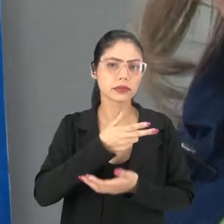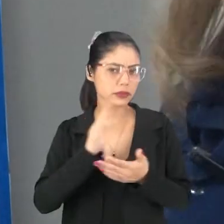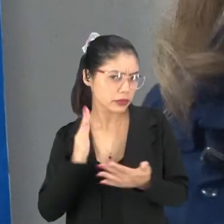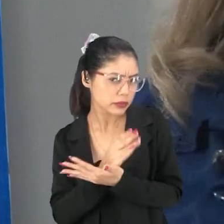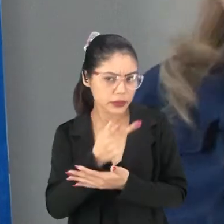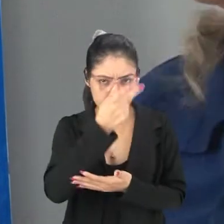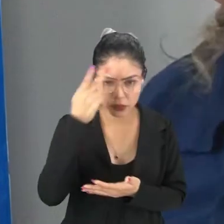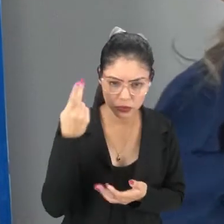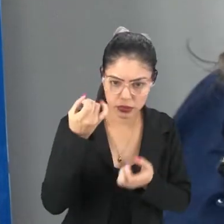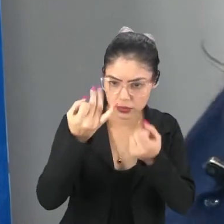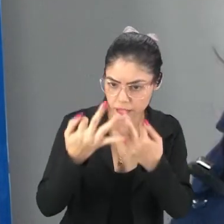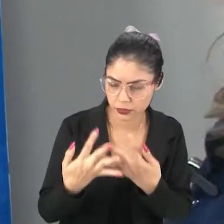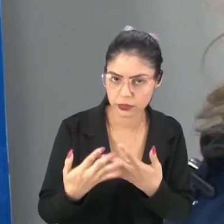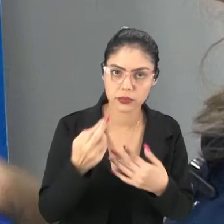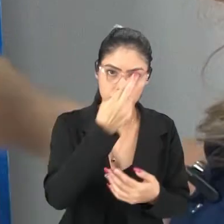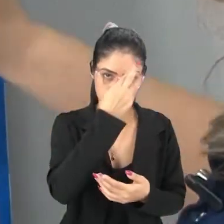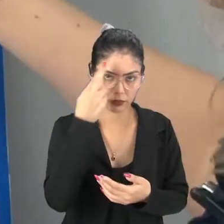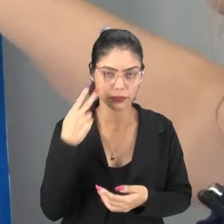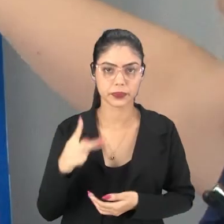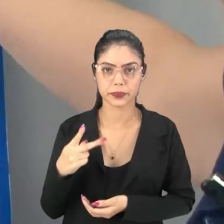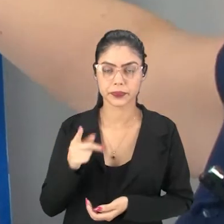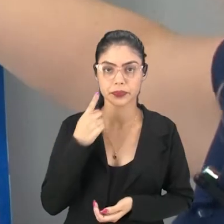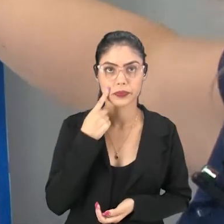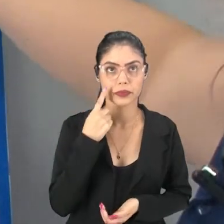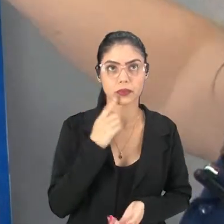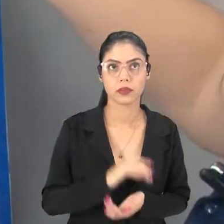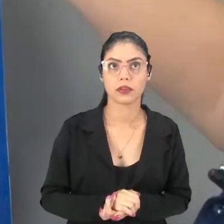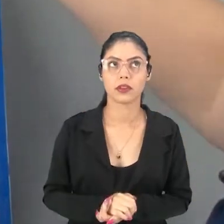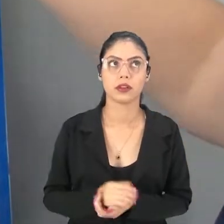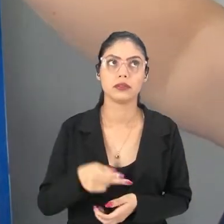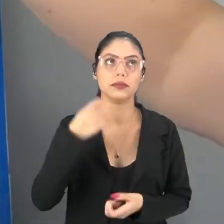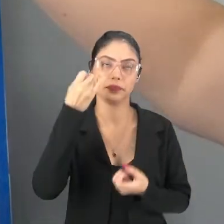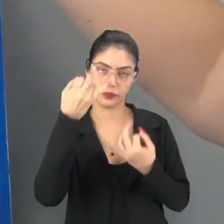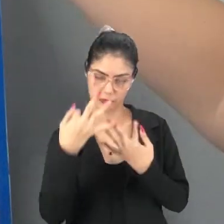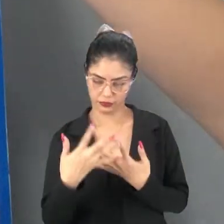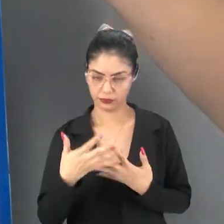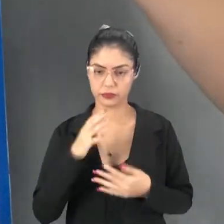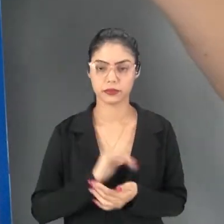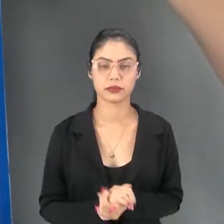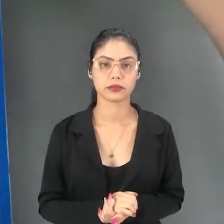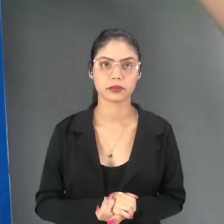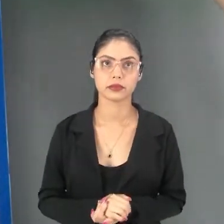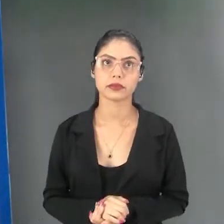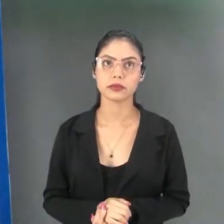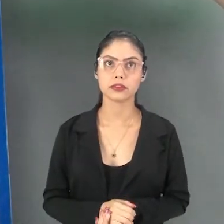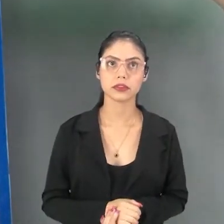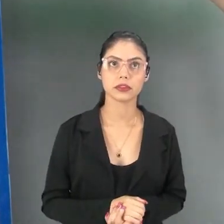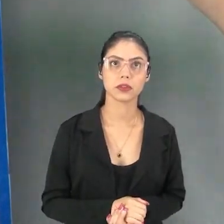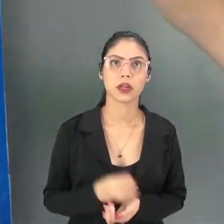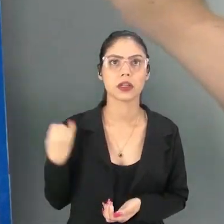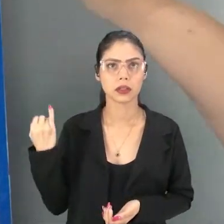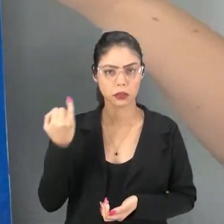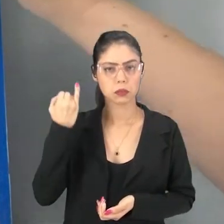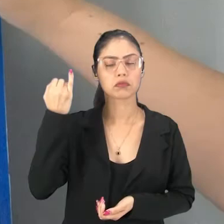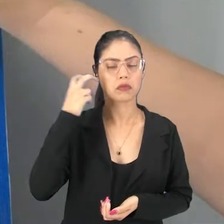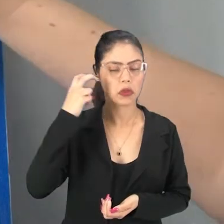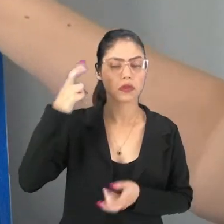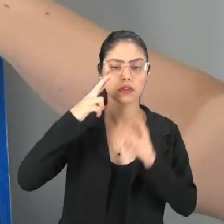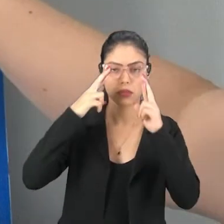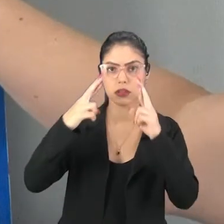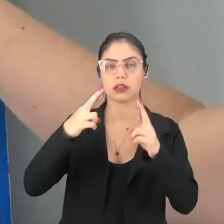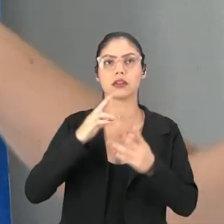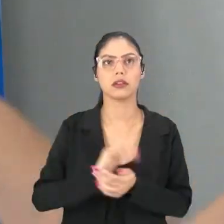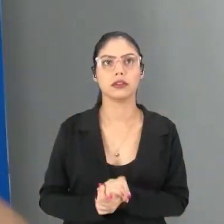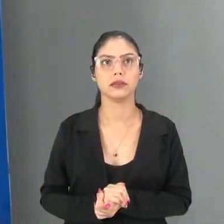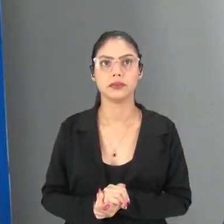alguém está contando a história dele. Olha só, tá falando, né? Contando que ele era intelectual,